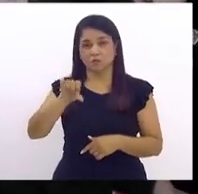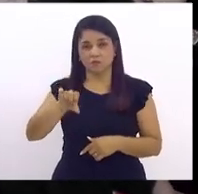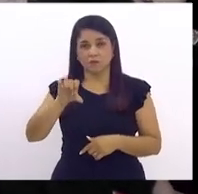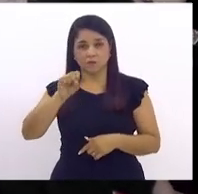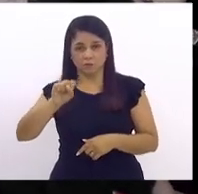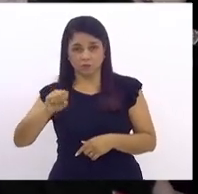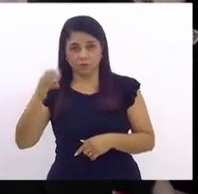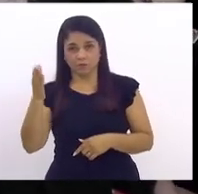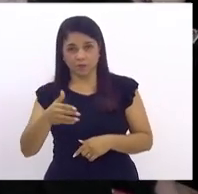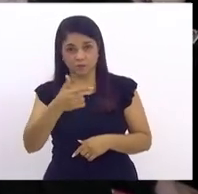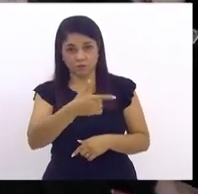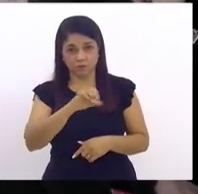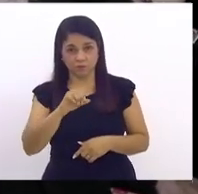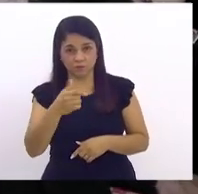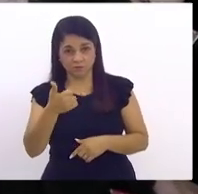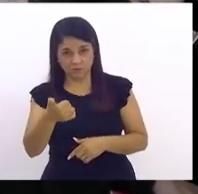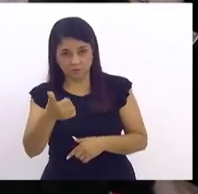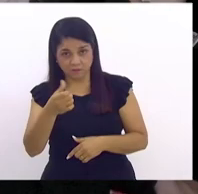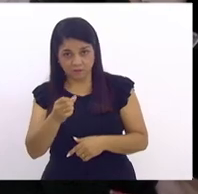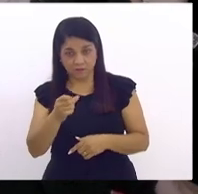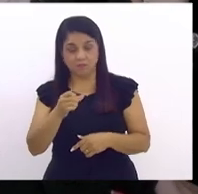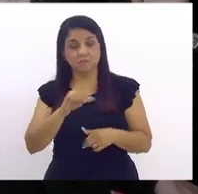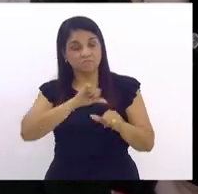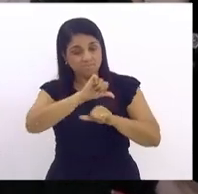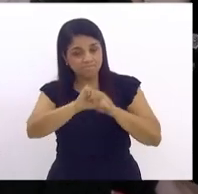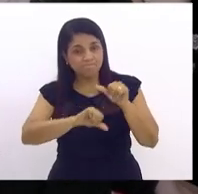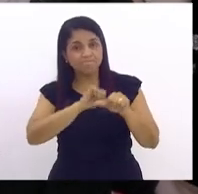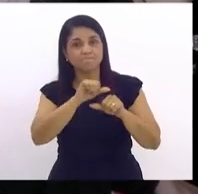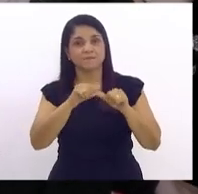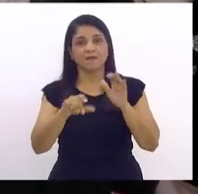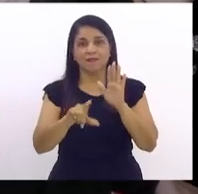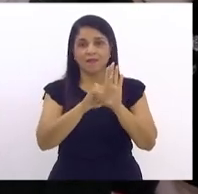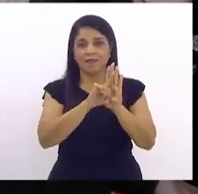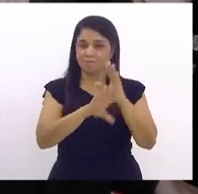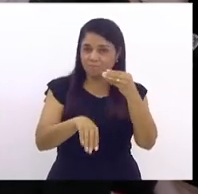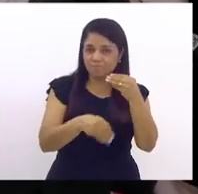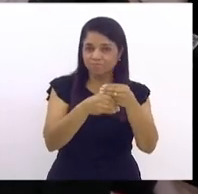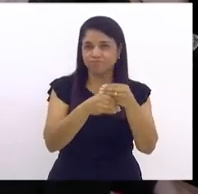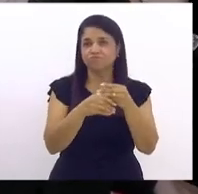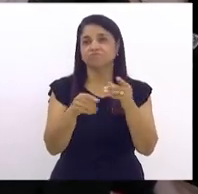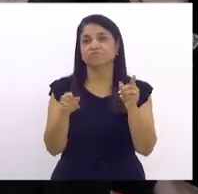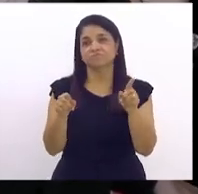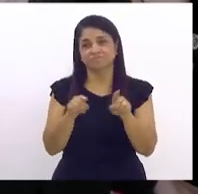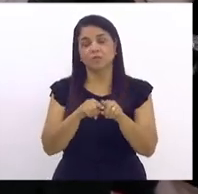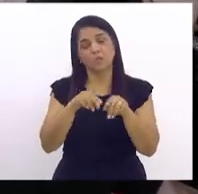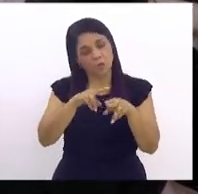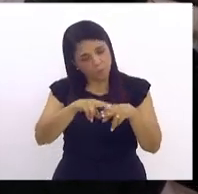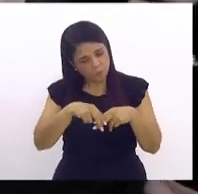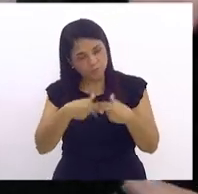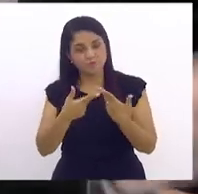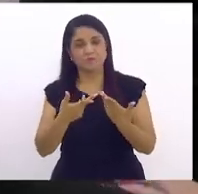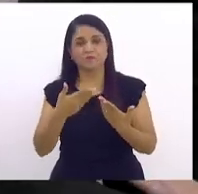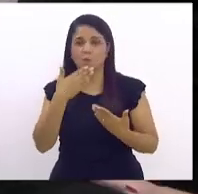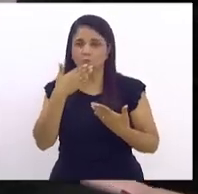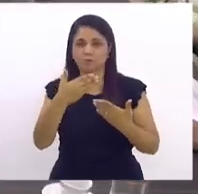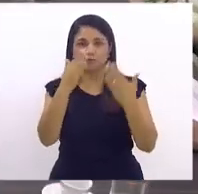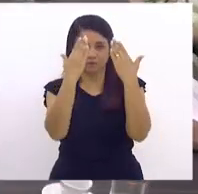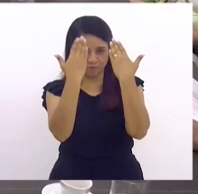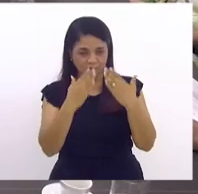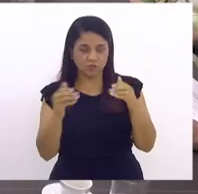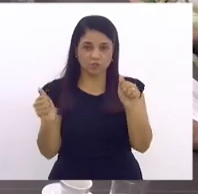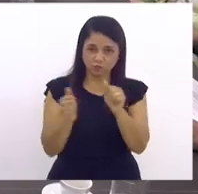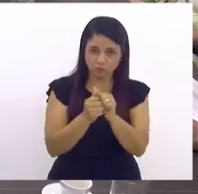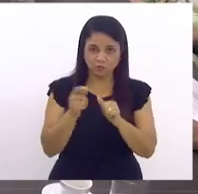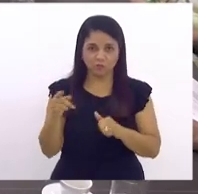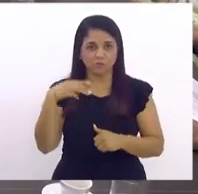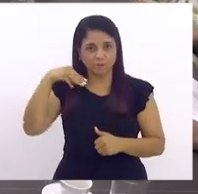1598/2016, que introduz alterações a essa lei. Vossa Excelência pode trazer isso no voto de Vossa Excelência. Isso, por isso que eu pedi a vista.